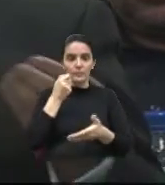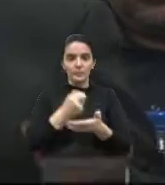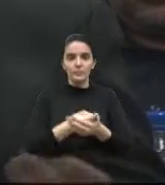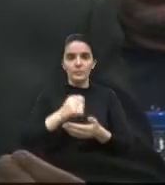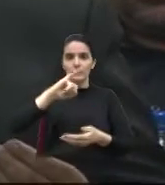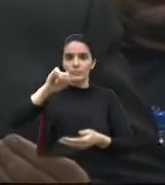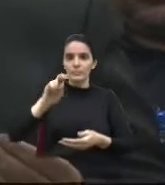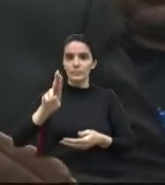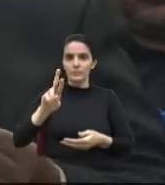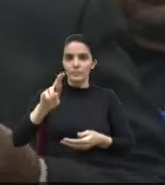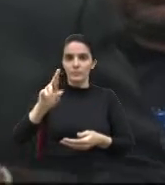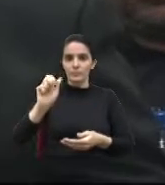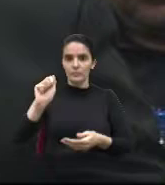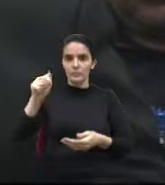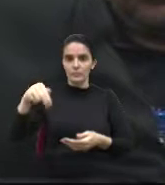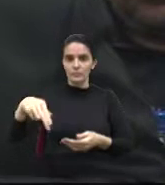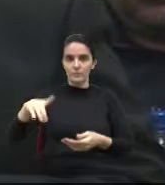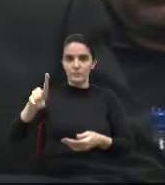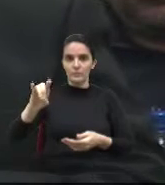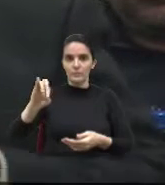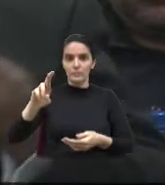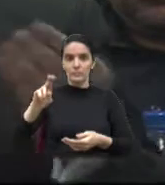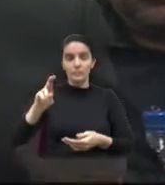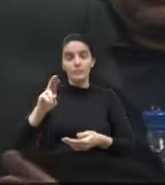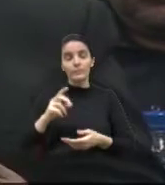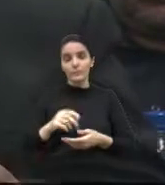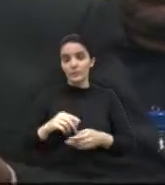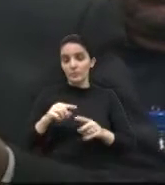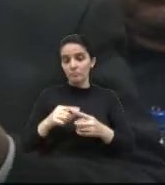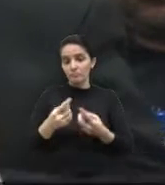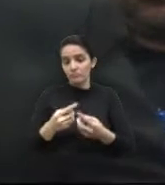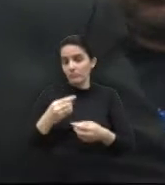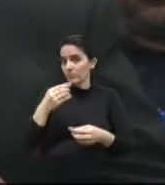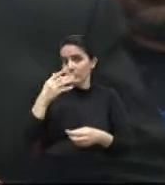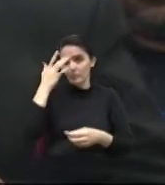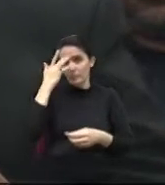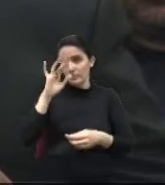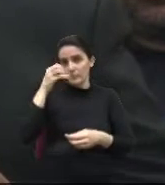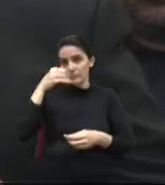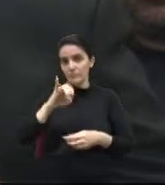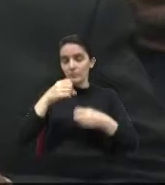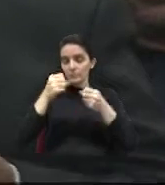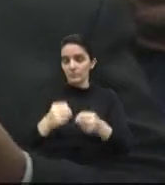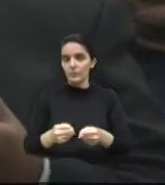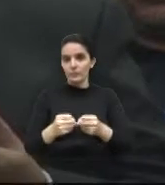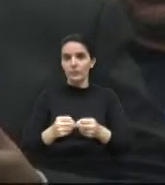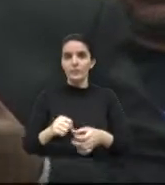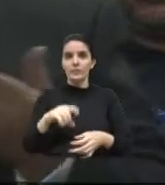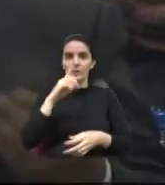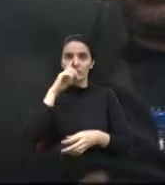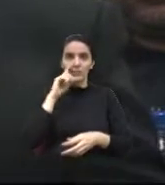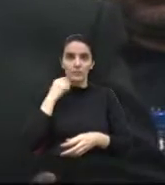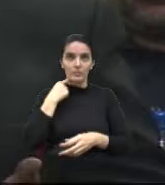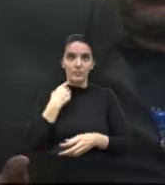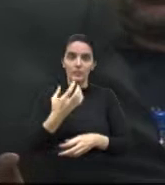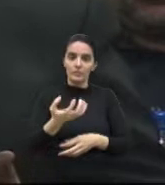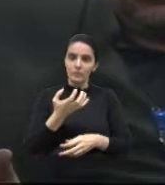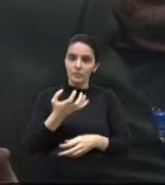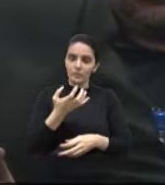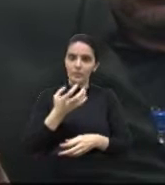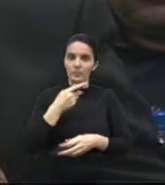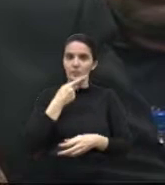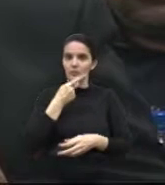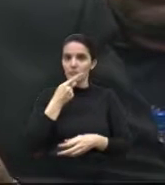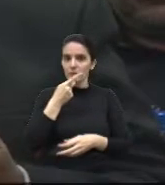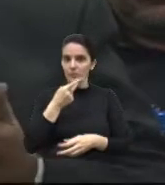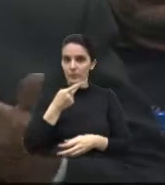aqui, e foi enorme. Então, eu quero desde já me colocar como um vereador independente,